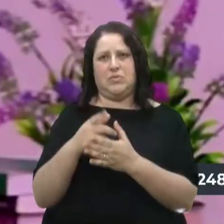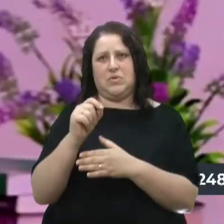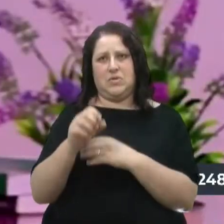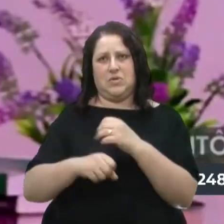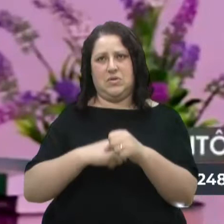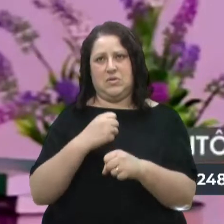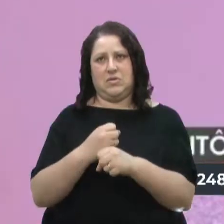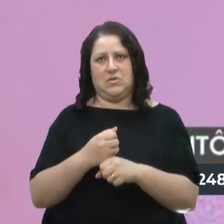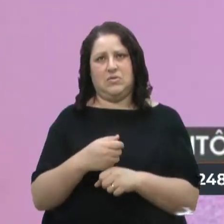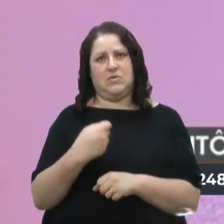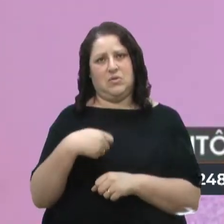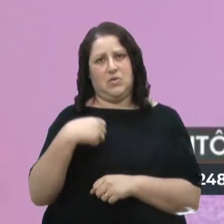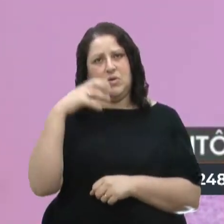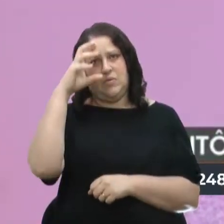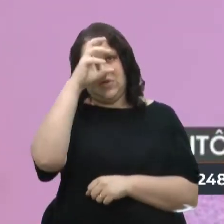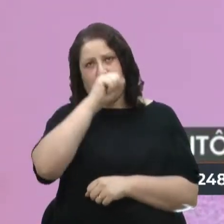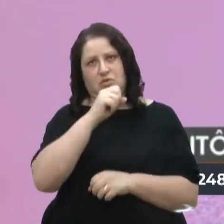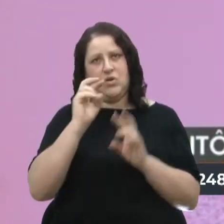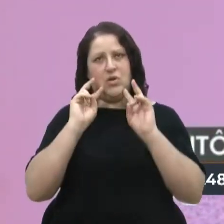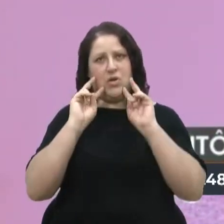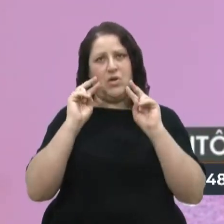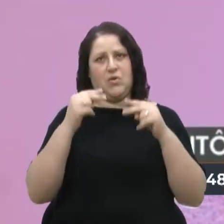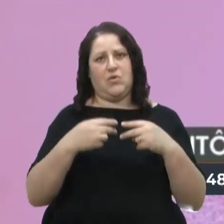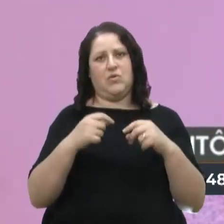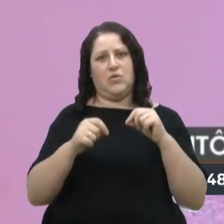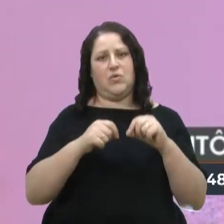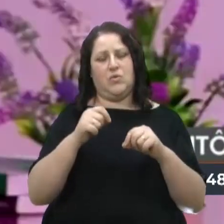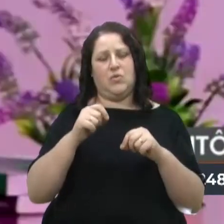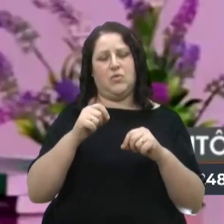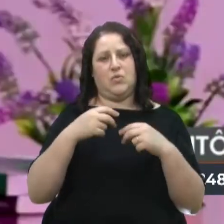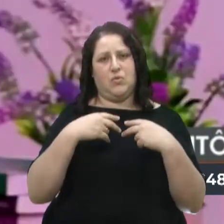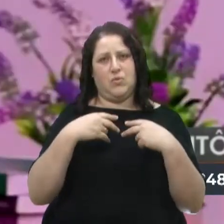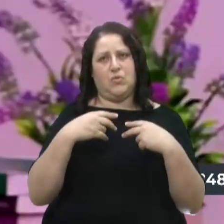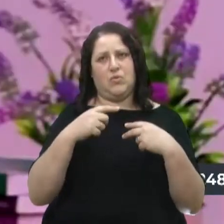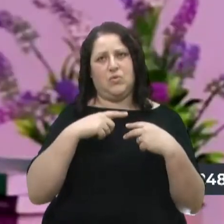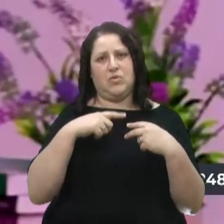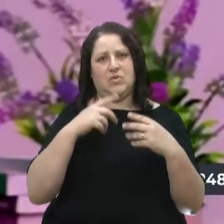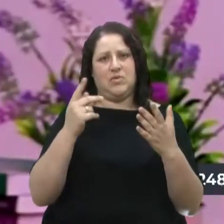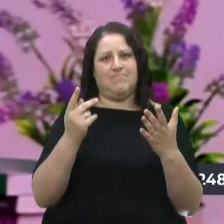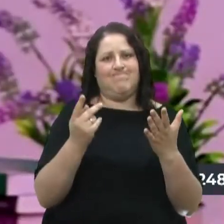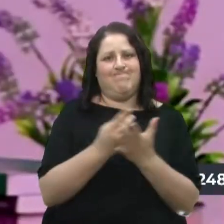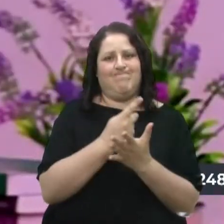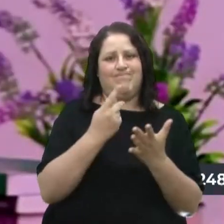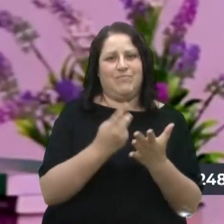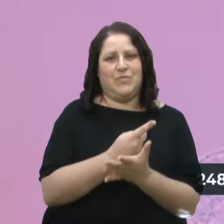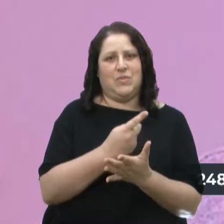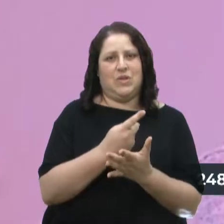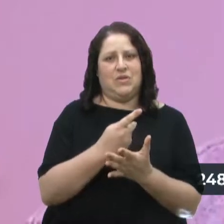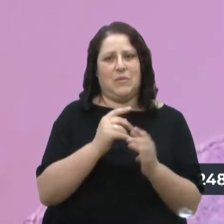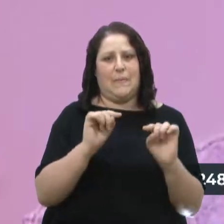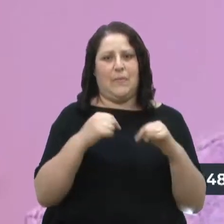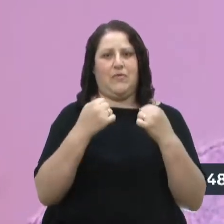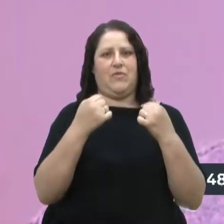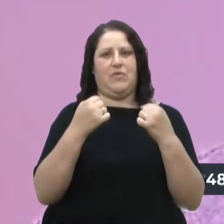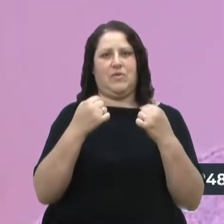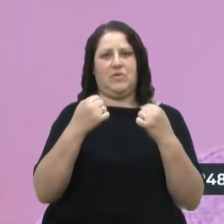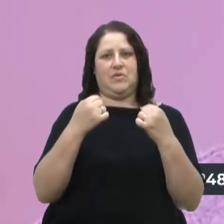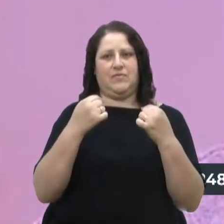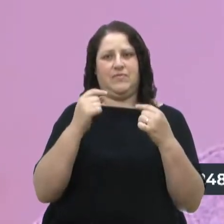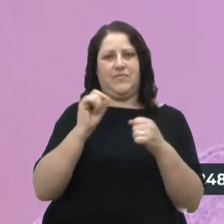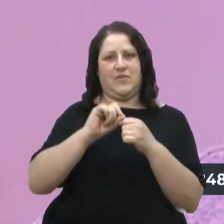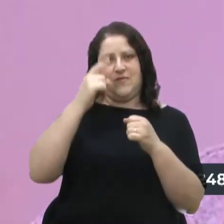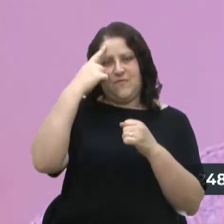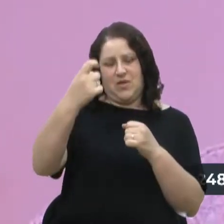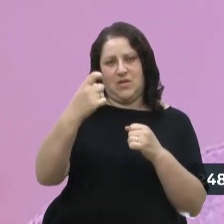Aprendi a reconhecer os gatilhos que nos levam à violência,